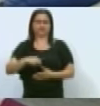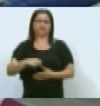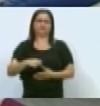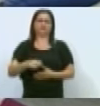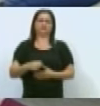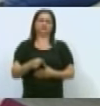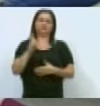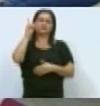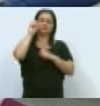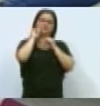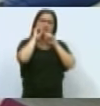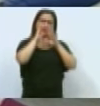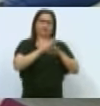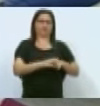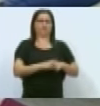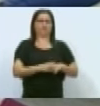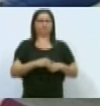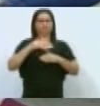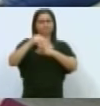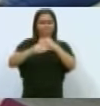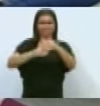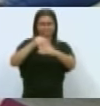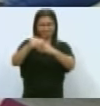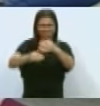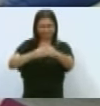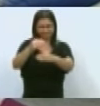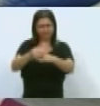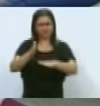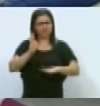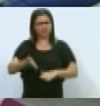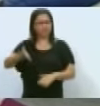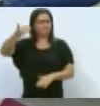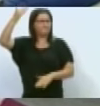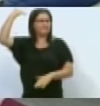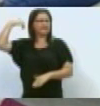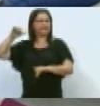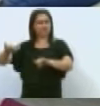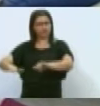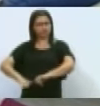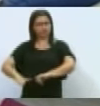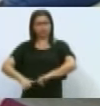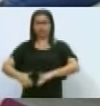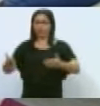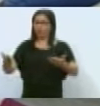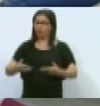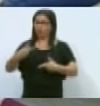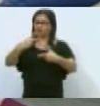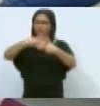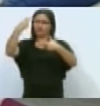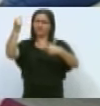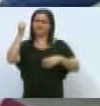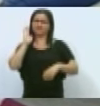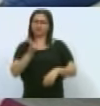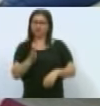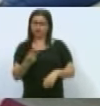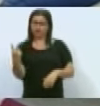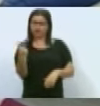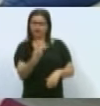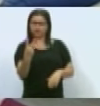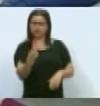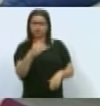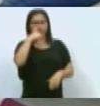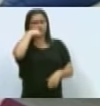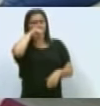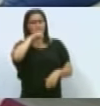Boa sorte, tá? Na caminhada. É, eu sei que o pior já foi, tá? Sim, e graças sim. a Deus com saúde, belíssimas, tá? Obrigada.